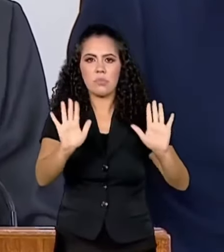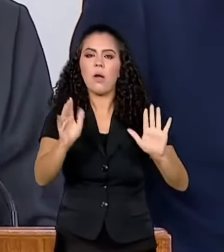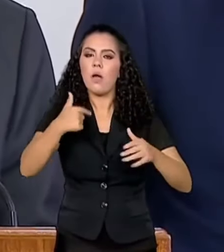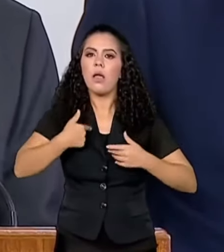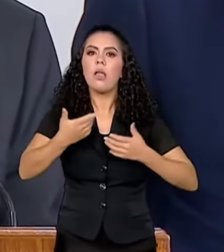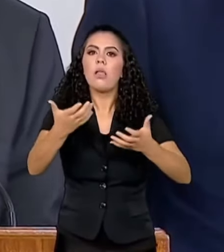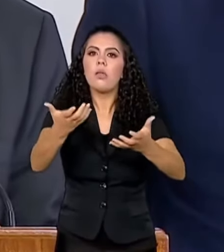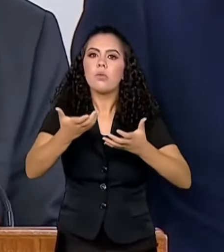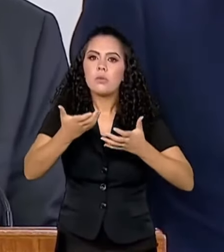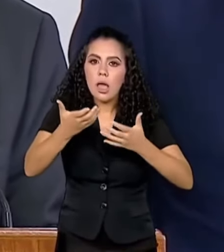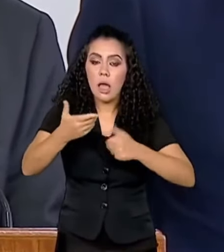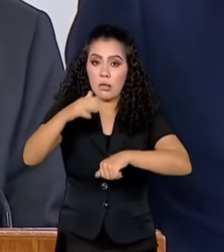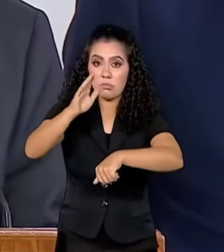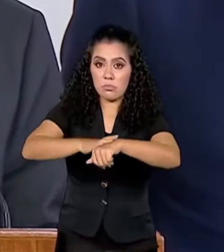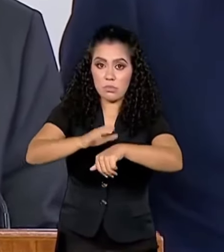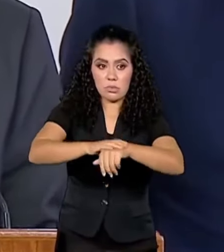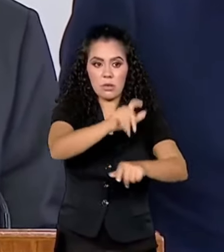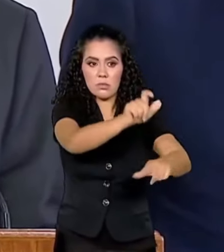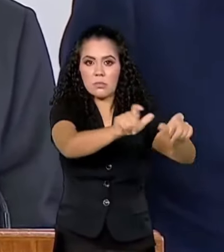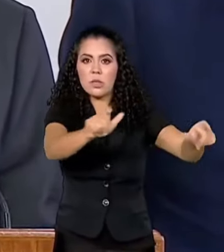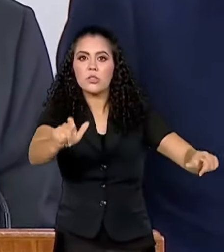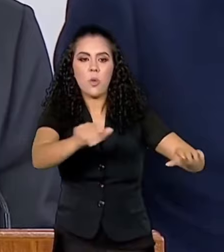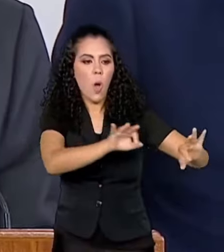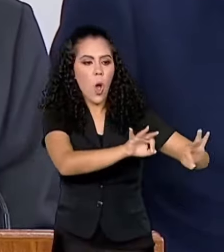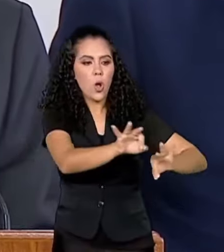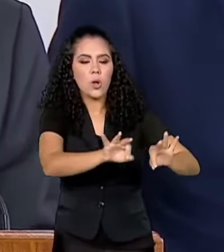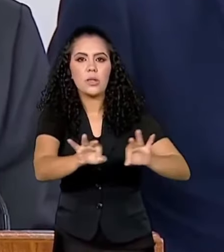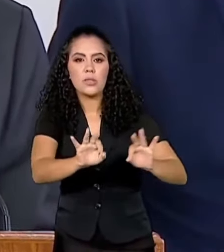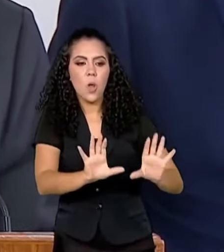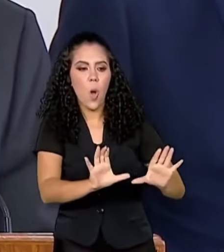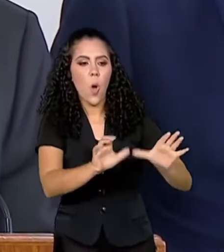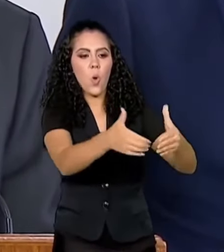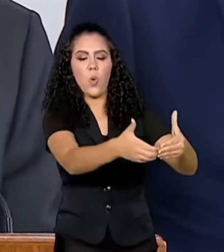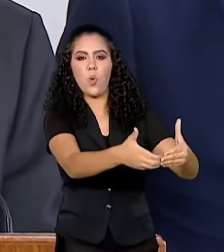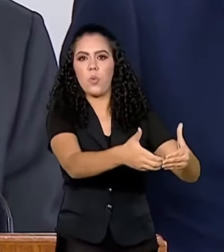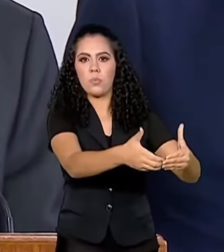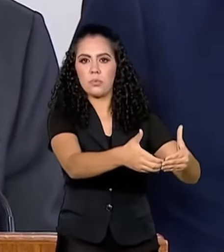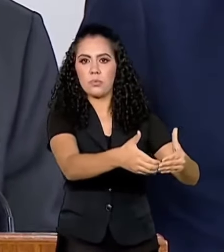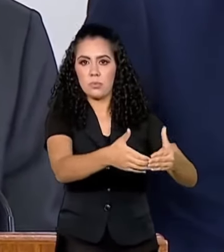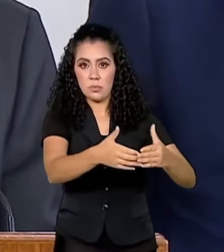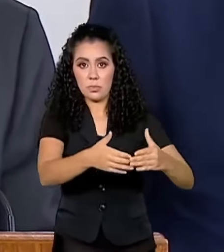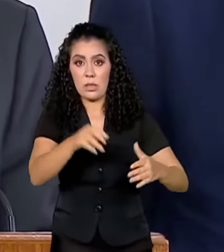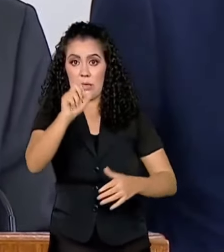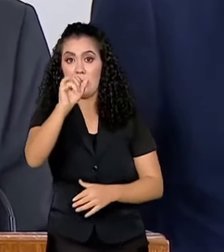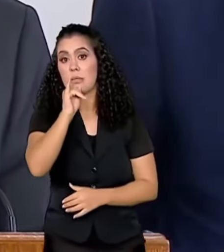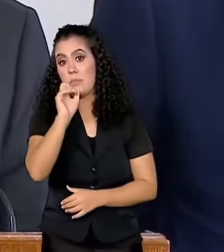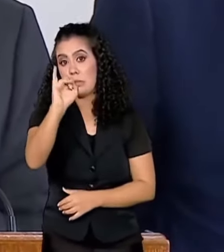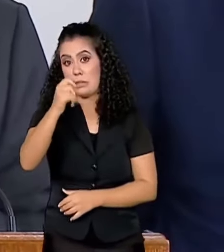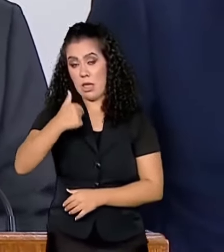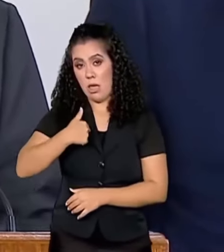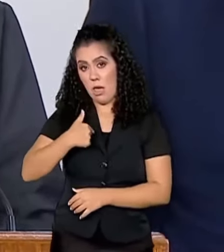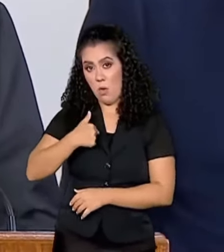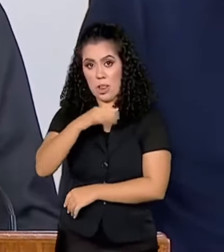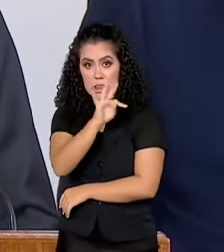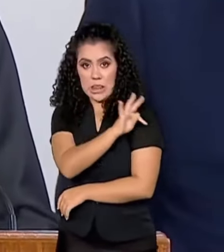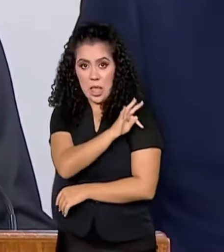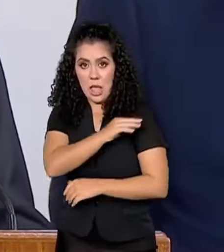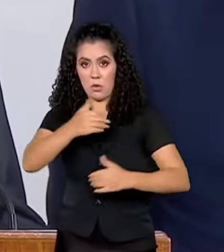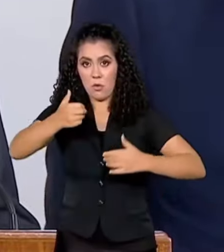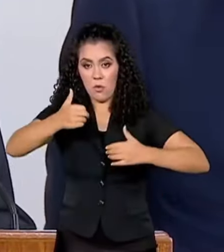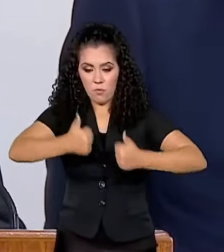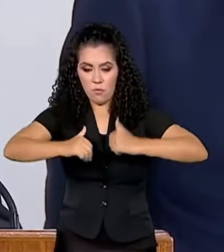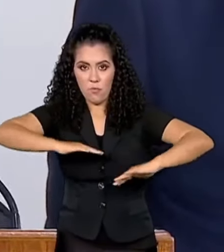quero que a as pessoas montem o time que ele vai jogar tá eu se fosse técnico de futebol eu não permitiria